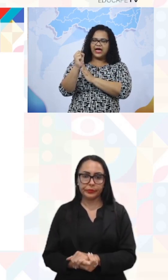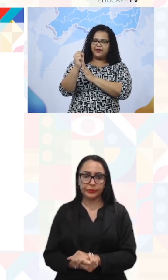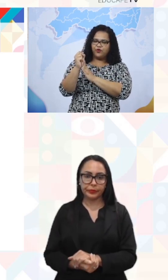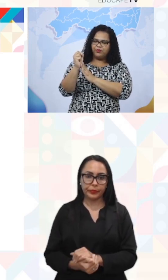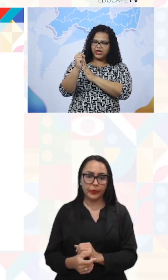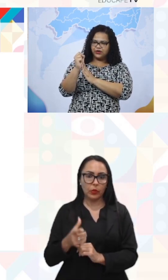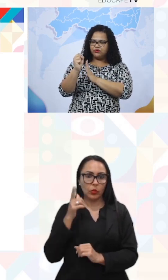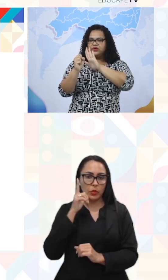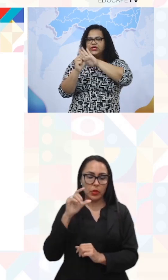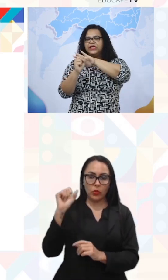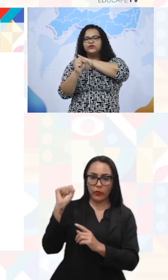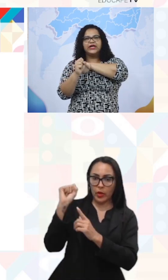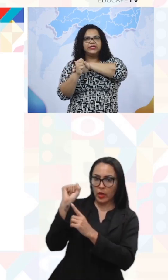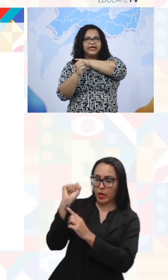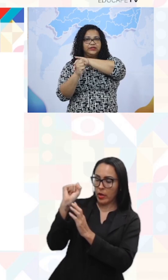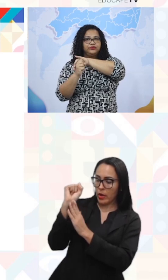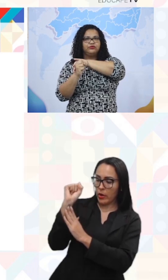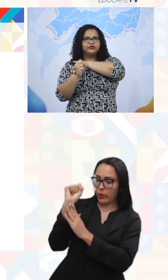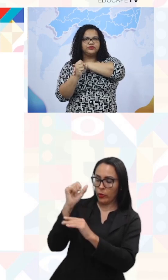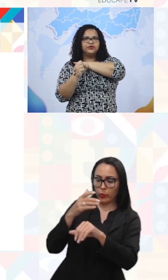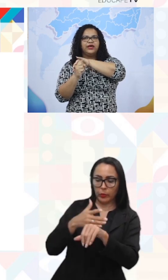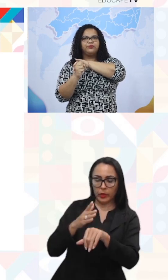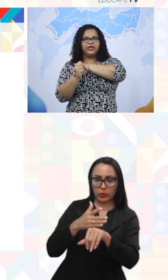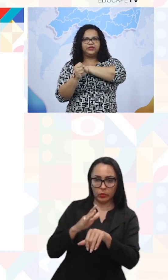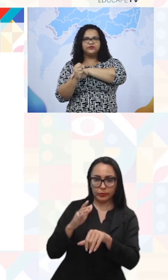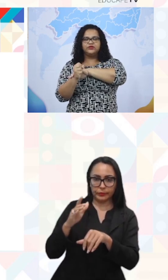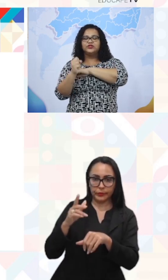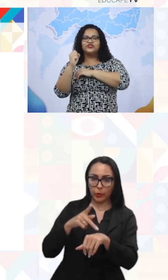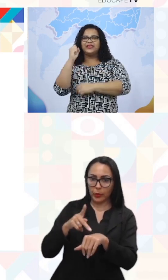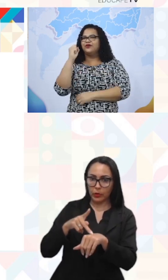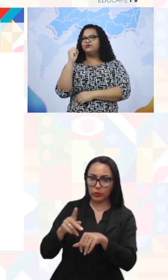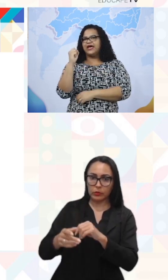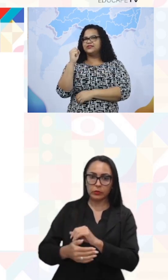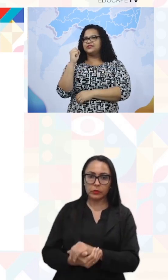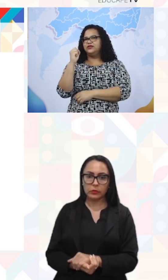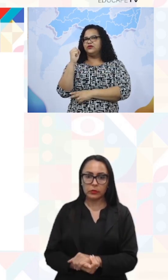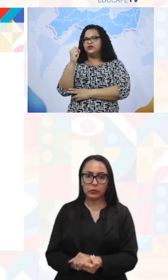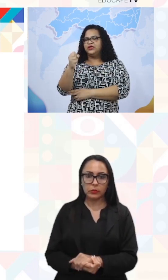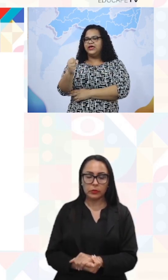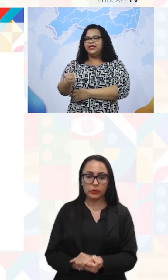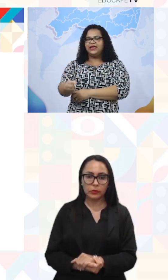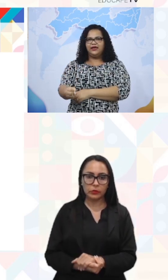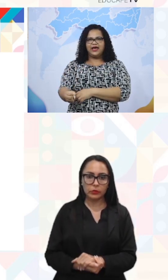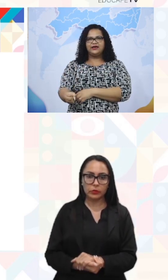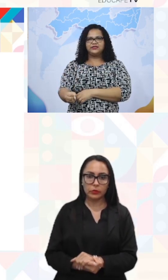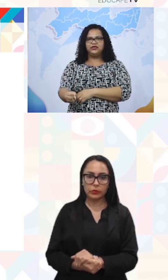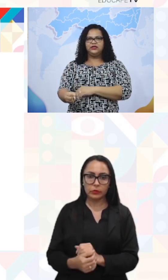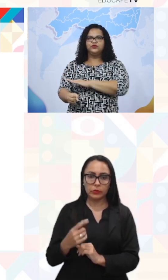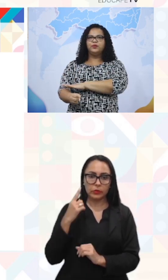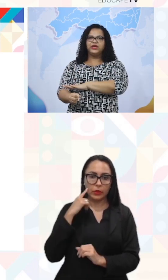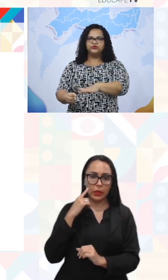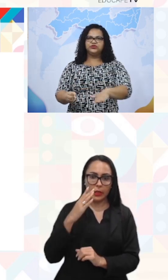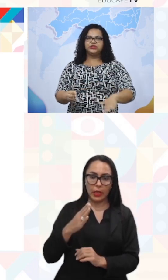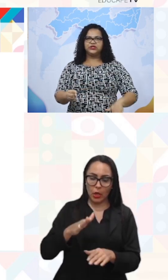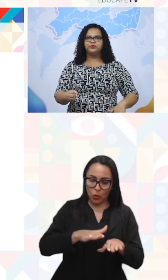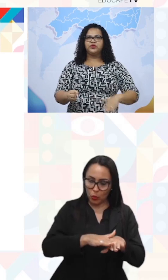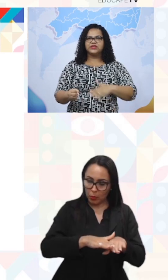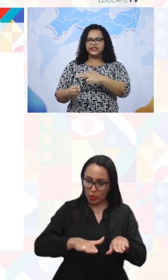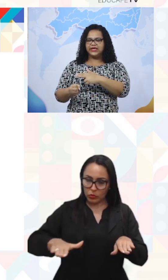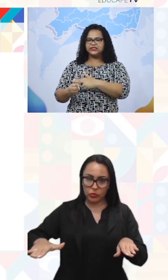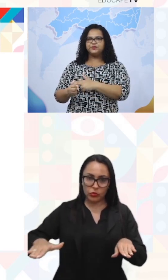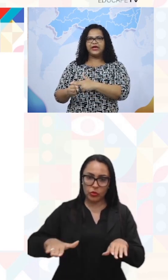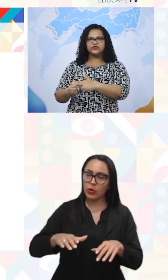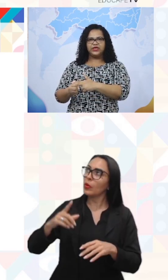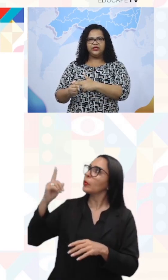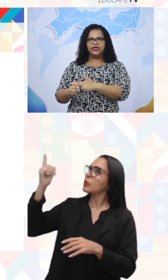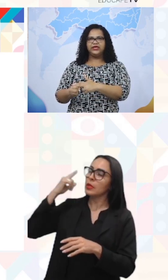de cá o branco e do lado de cá do dorso é o preto. Só que não tá assim, ó, ele é assim, no plano do chão, por isso que tem